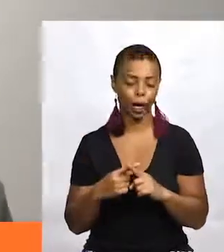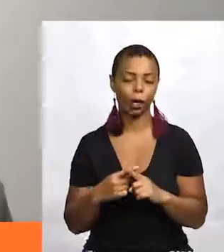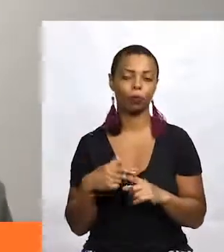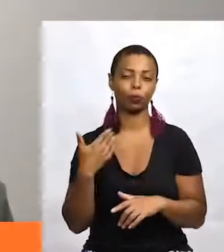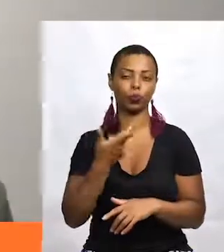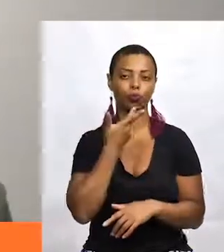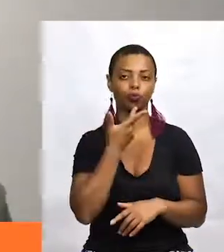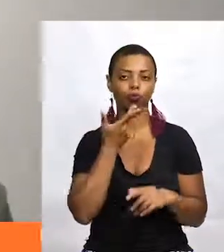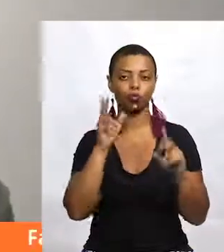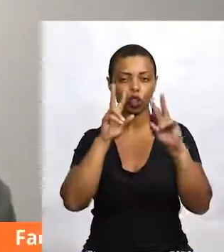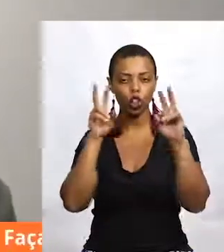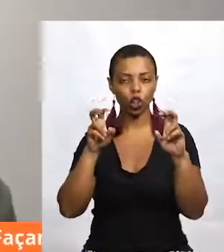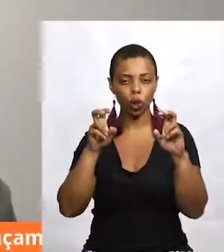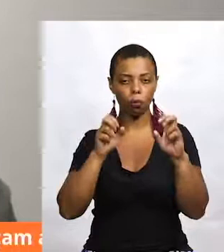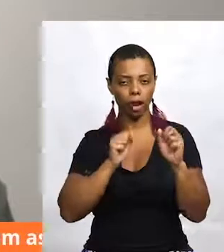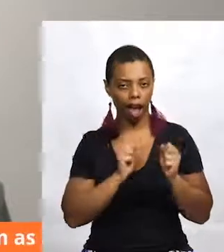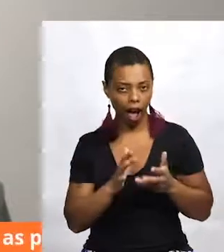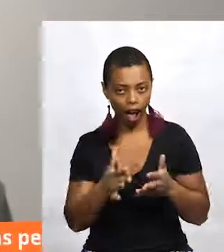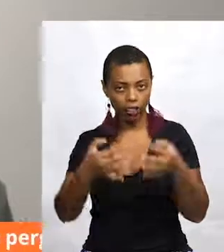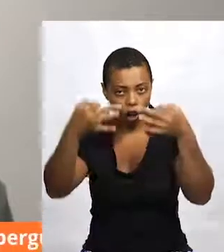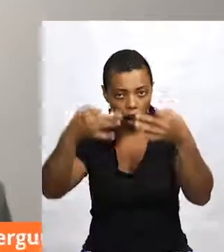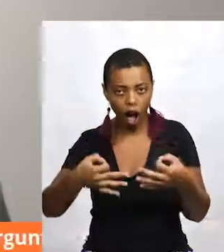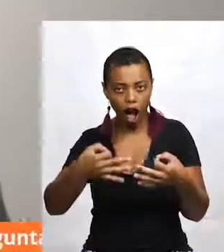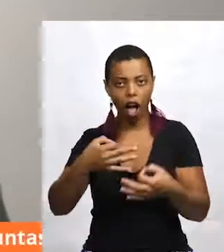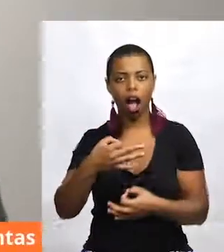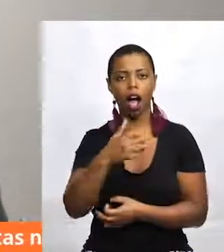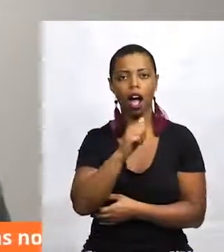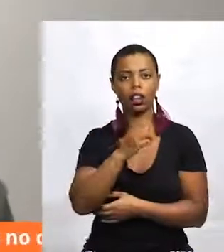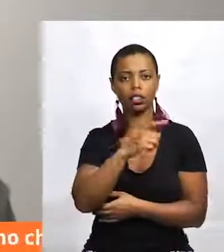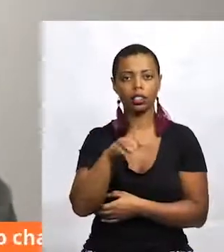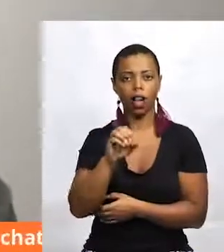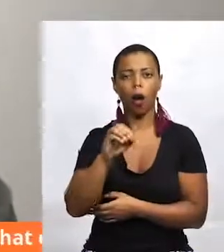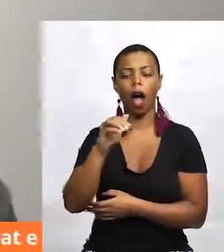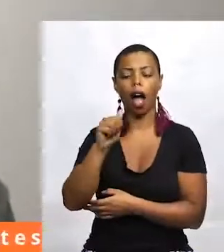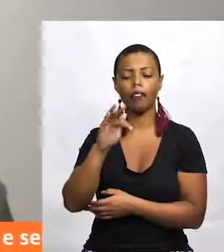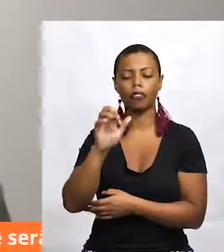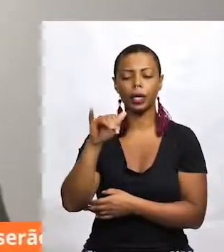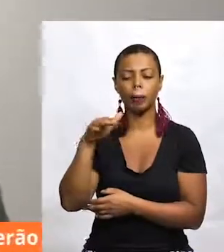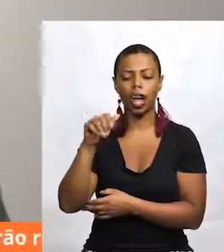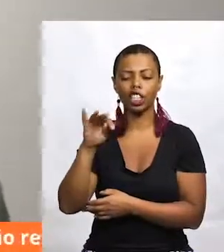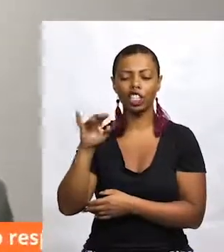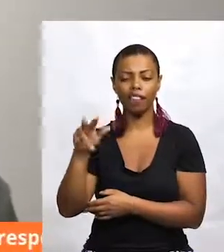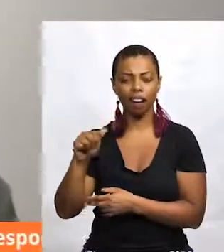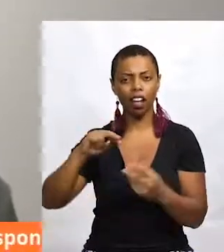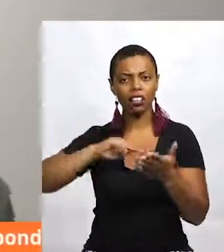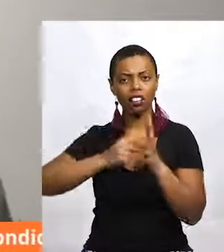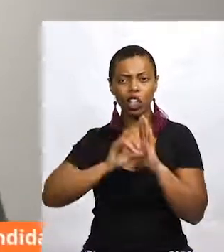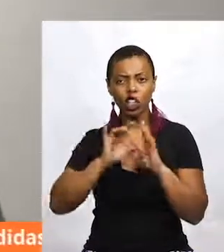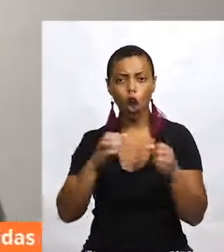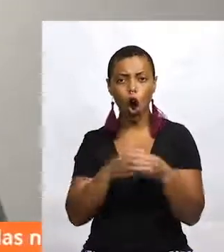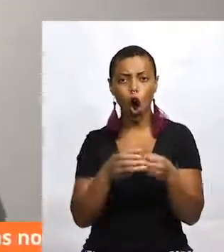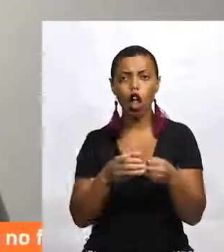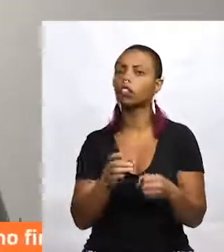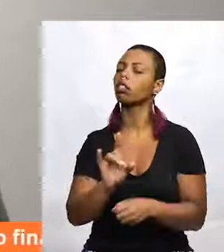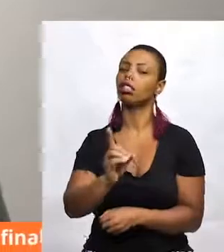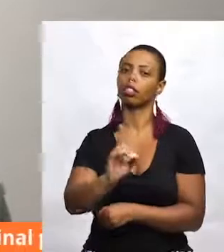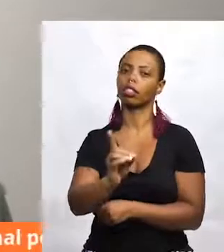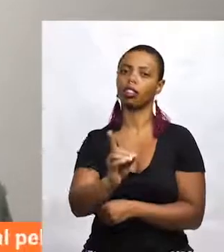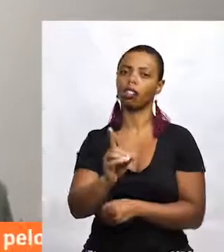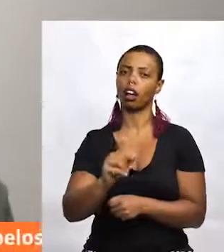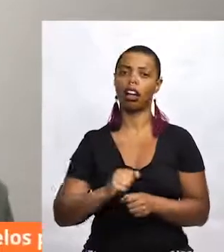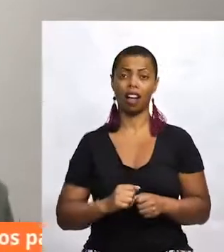de ação afirmativa, justamente isso, ação afirmativa não é só a questão da cota, né? Você, né, que é a cota, você